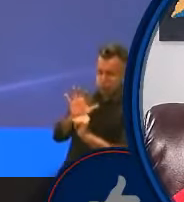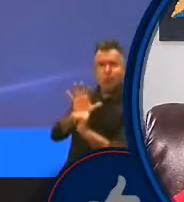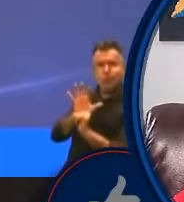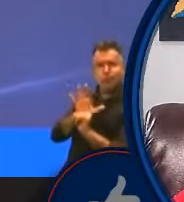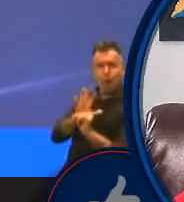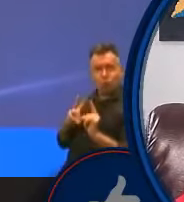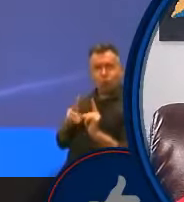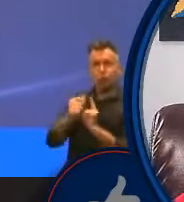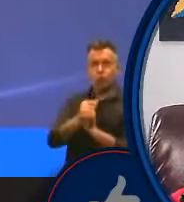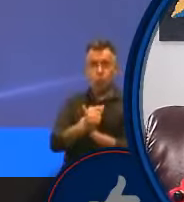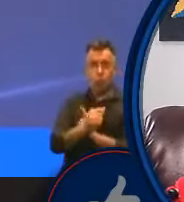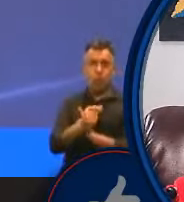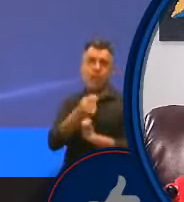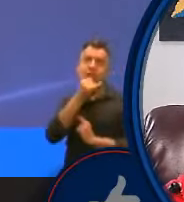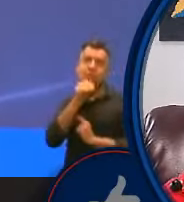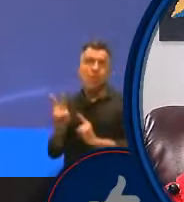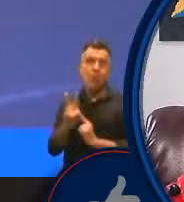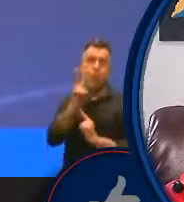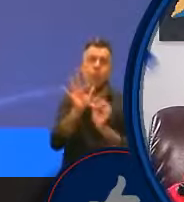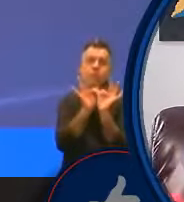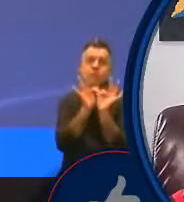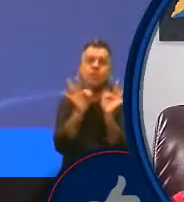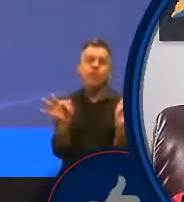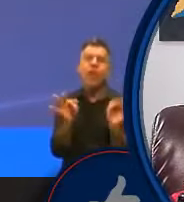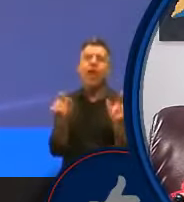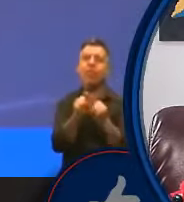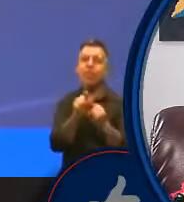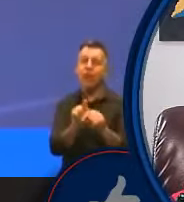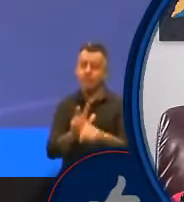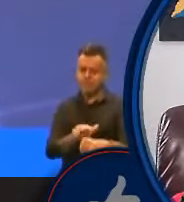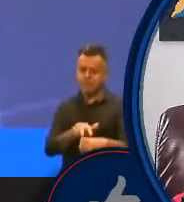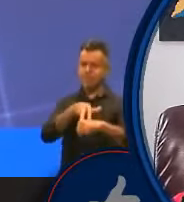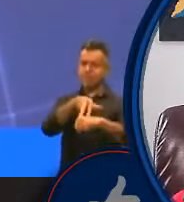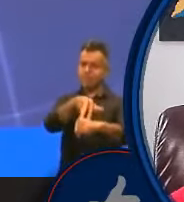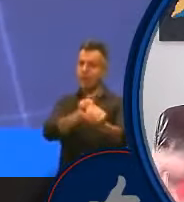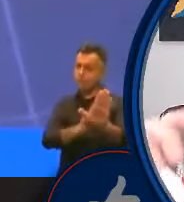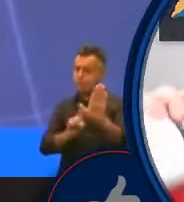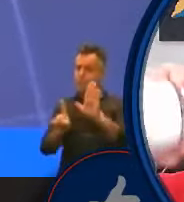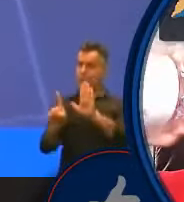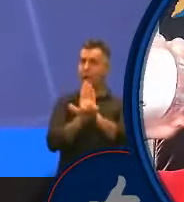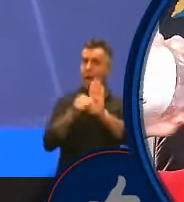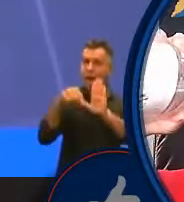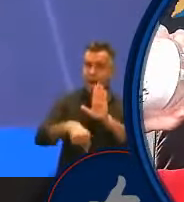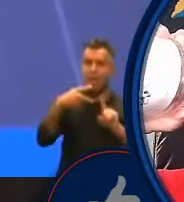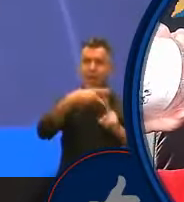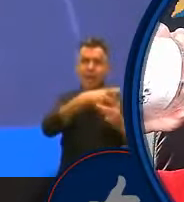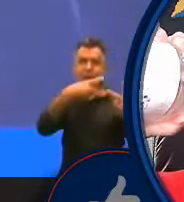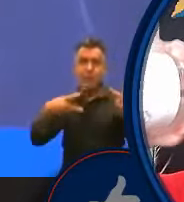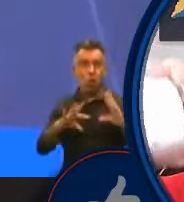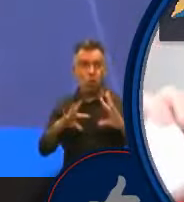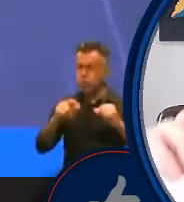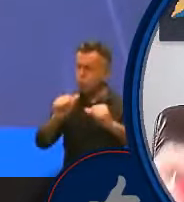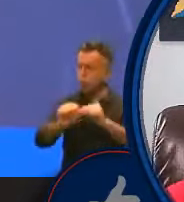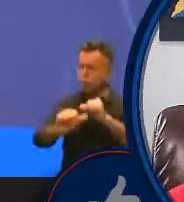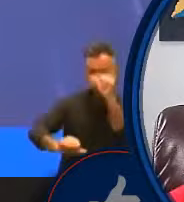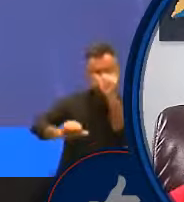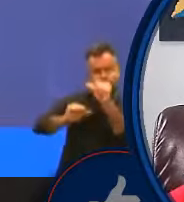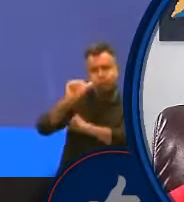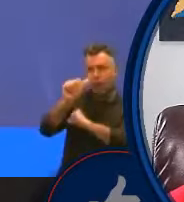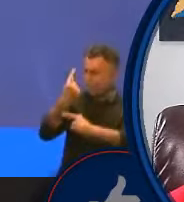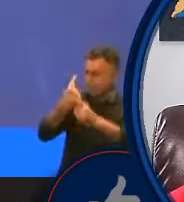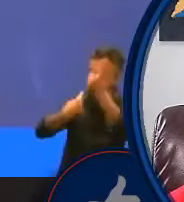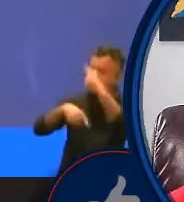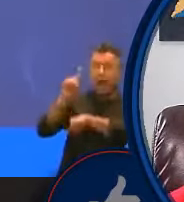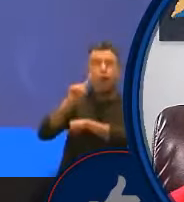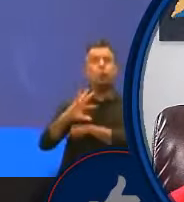Via, com valores como simplicidade e protagonismo. Na Via, todo mundo inova. Todos